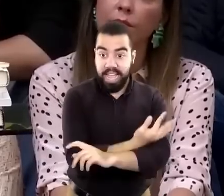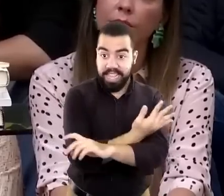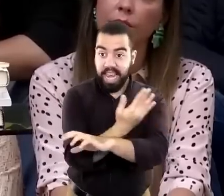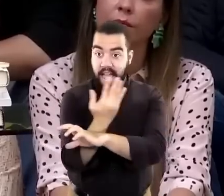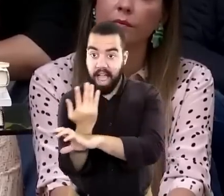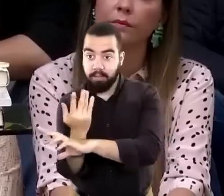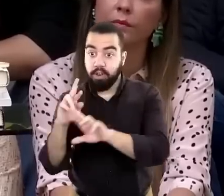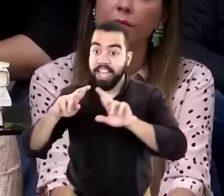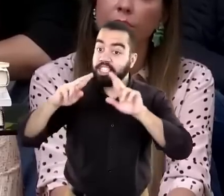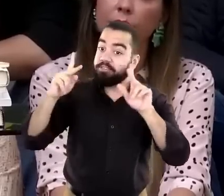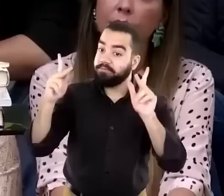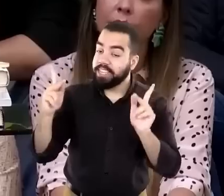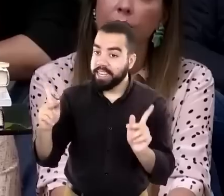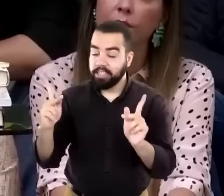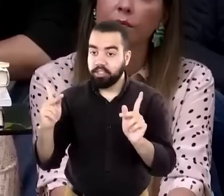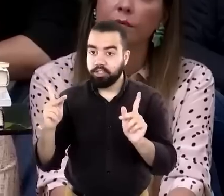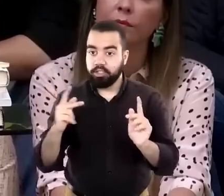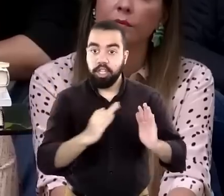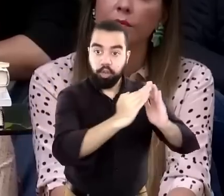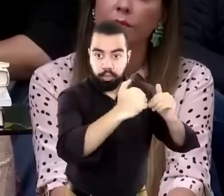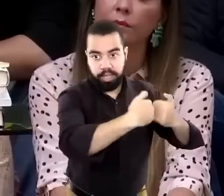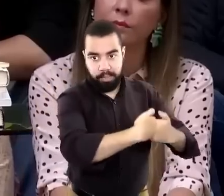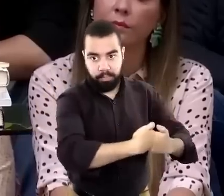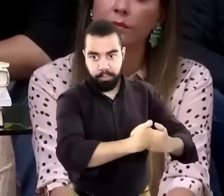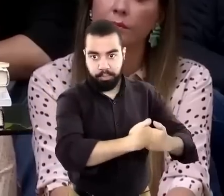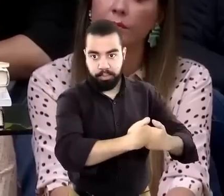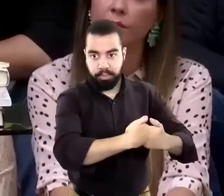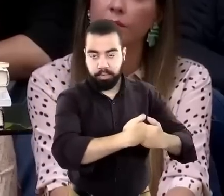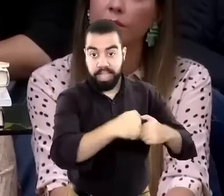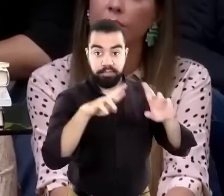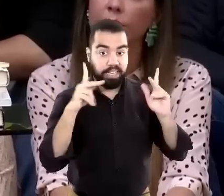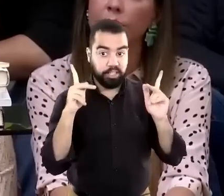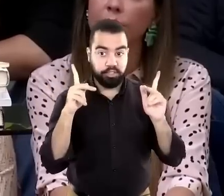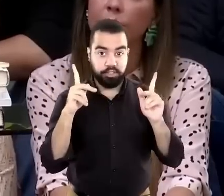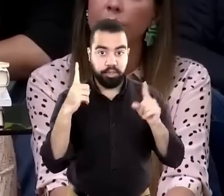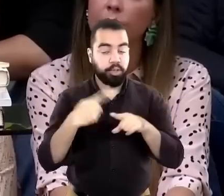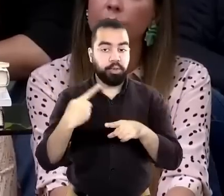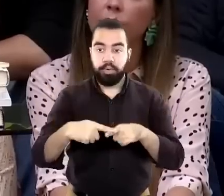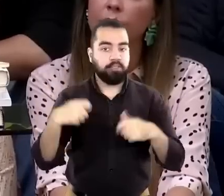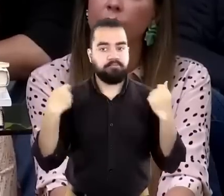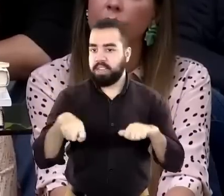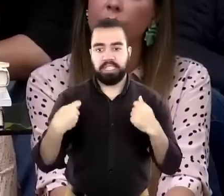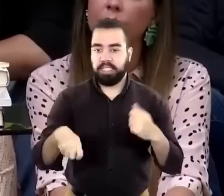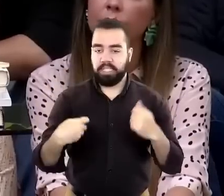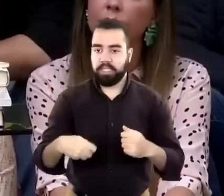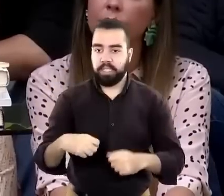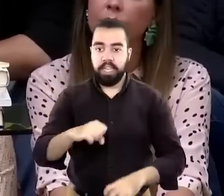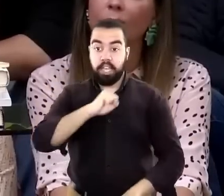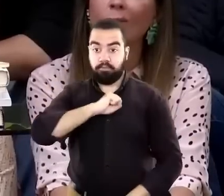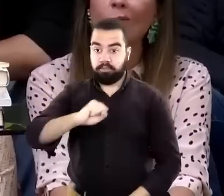no santuário, depois no templo. Esse candelabro não precisa de nenhum sacerdote ir lá